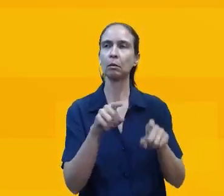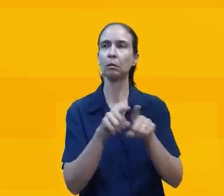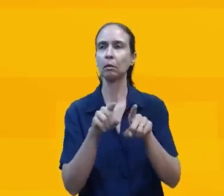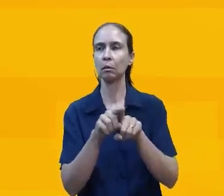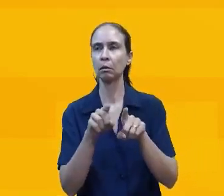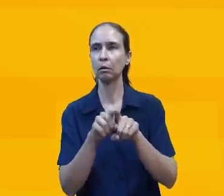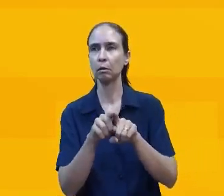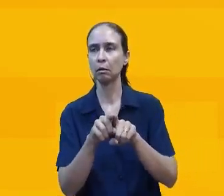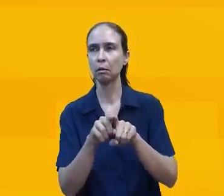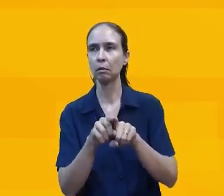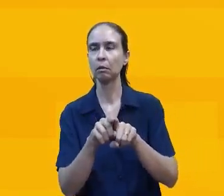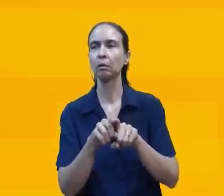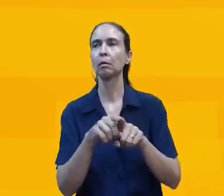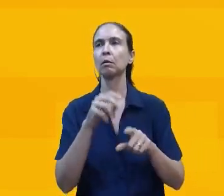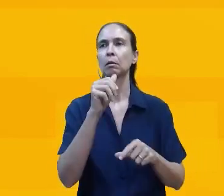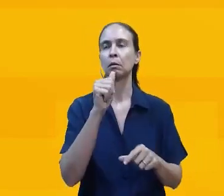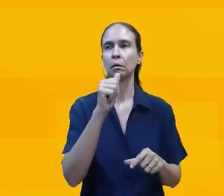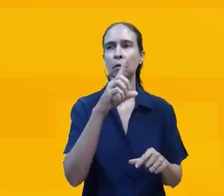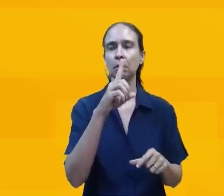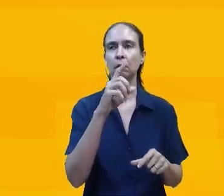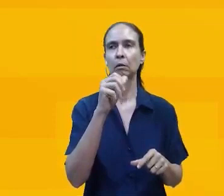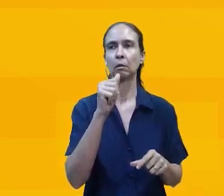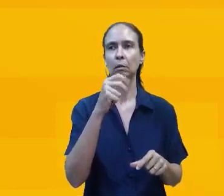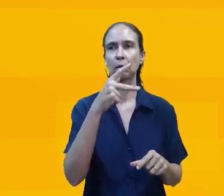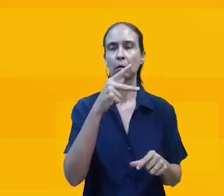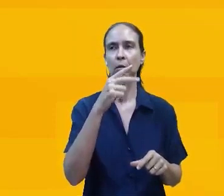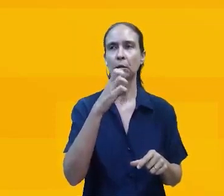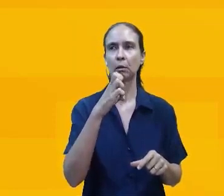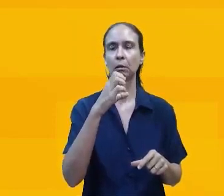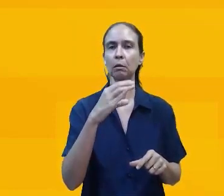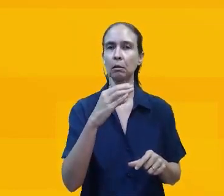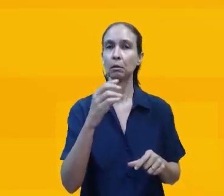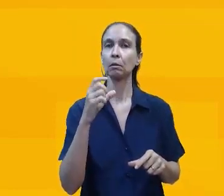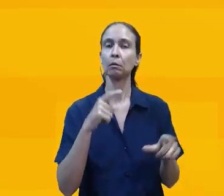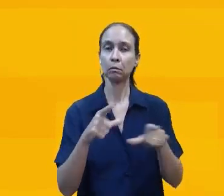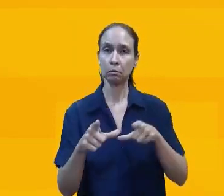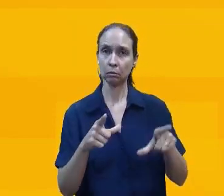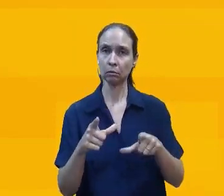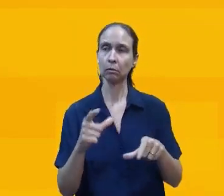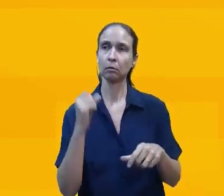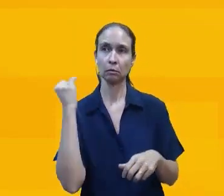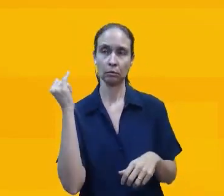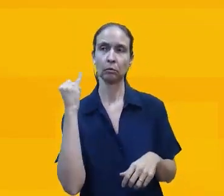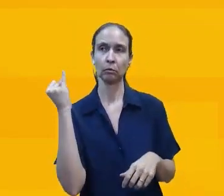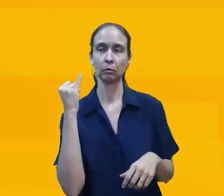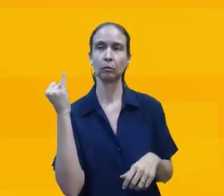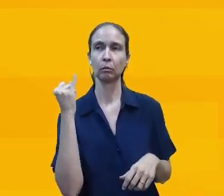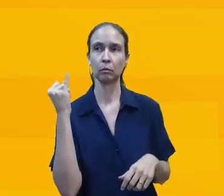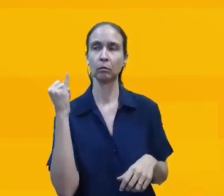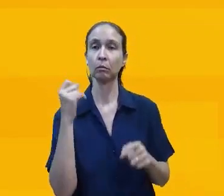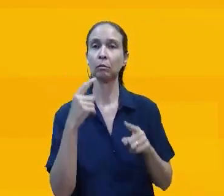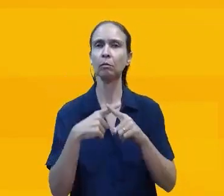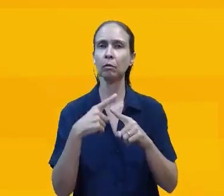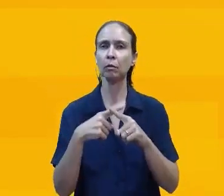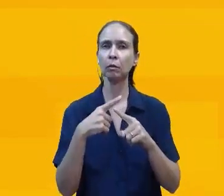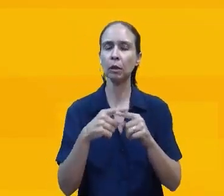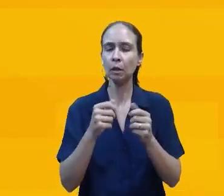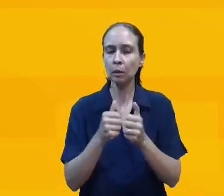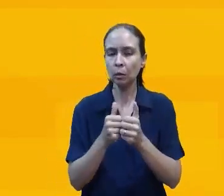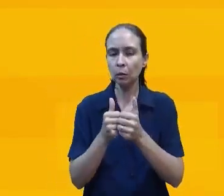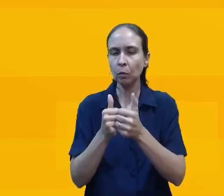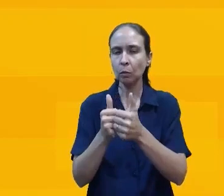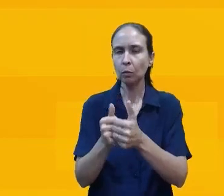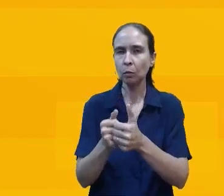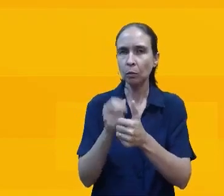dos escritórios locais da PLEC do Rural Teams. Foi um trabalho muito importante para nós também, que aprendemos muito, e também foi